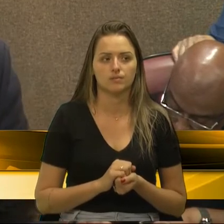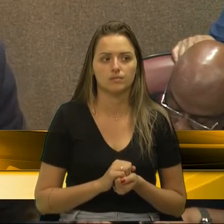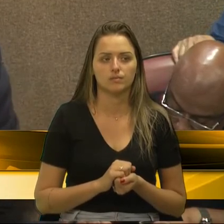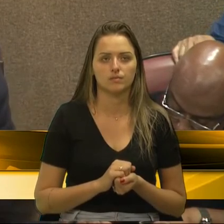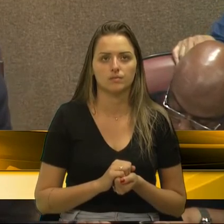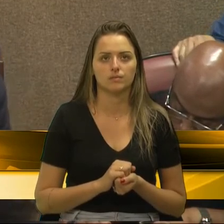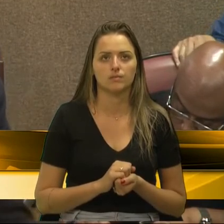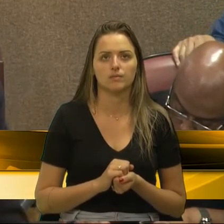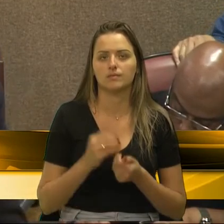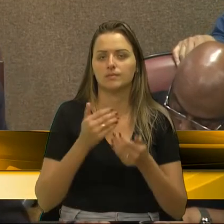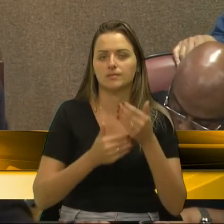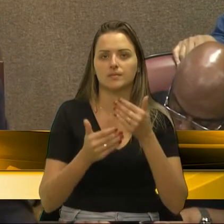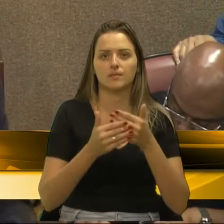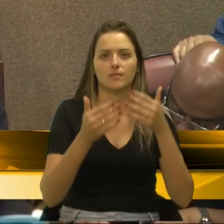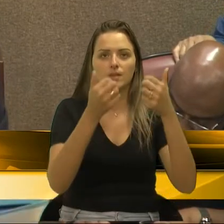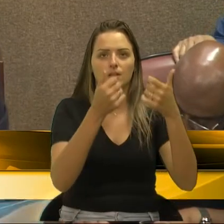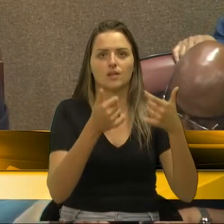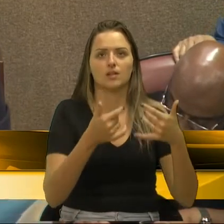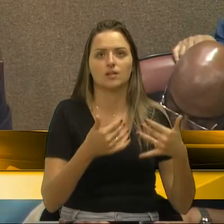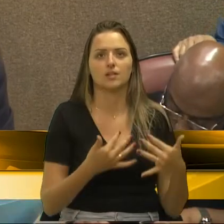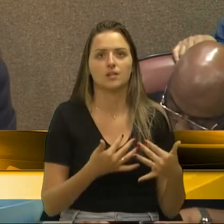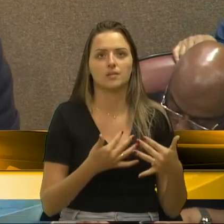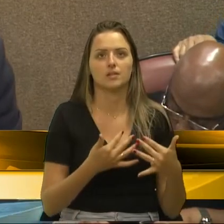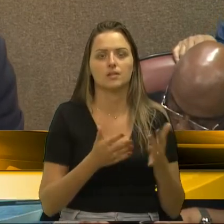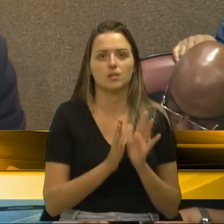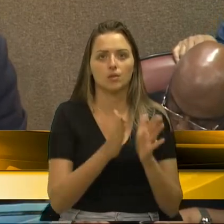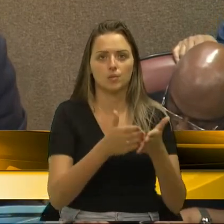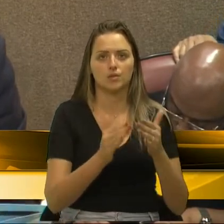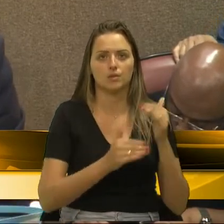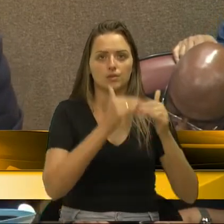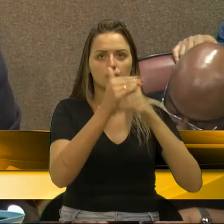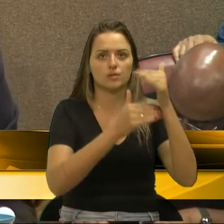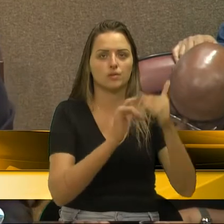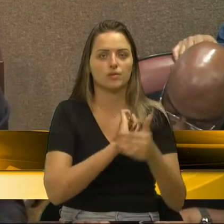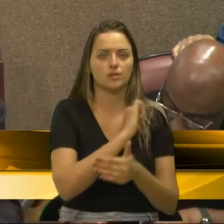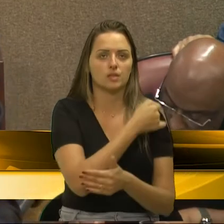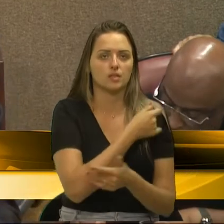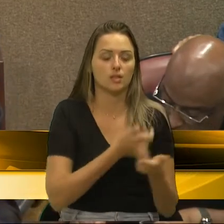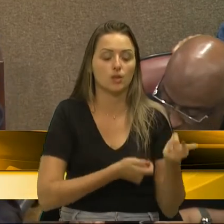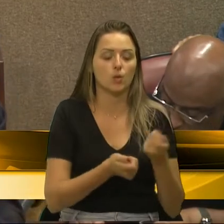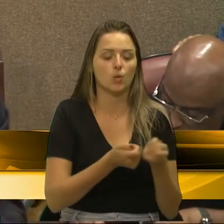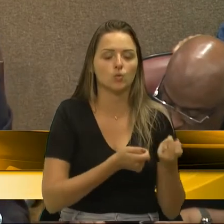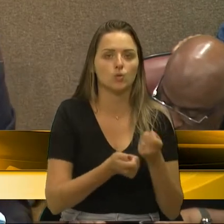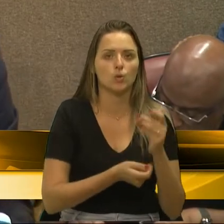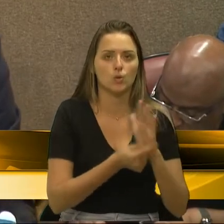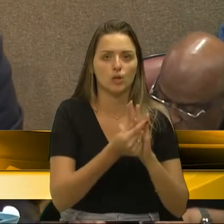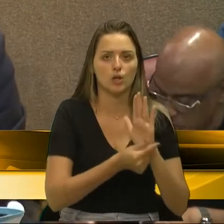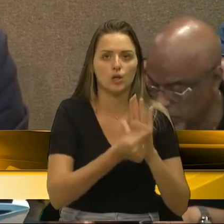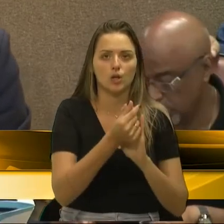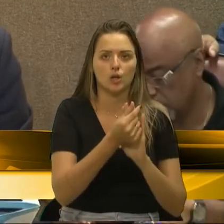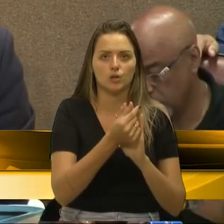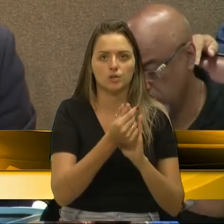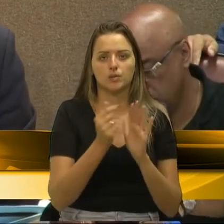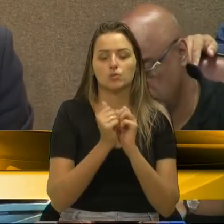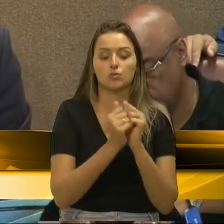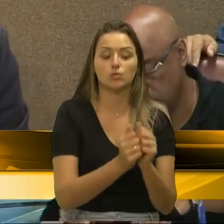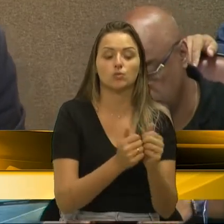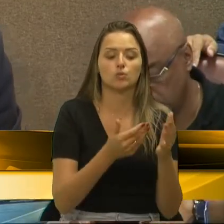Pelo exposto, esta Comissão de Desenvolvimento Econômico, Fiscalização e Controle Orçamentário, por seus